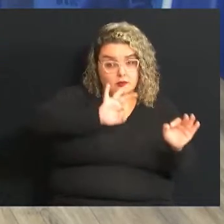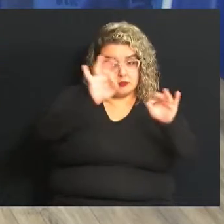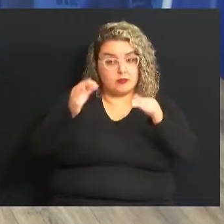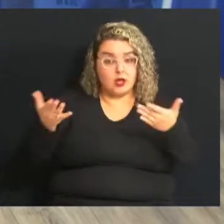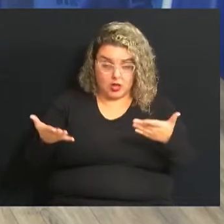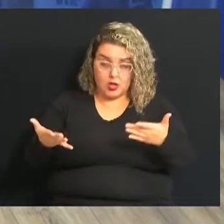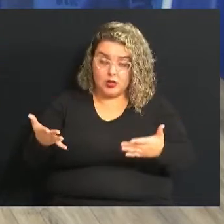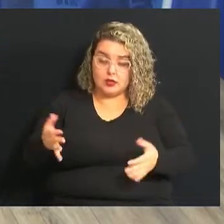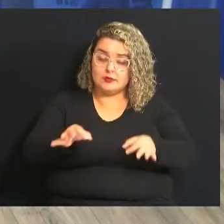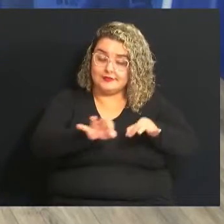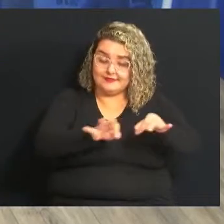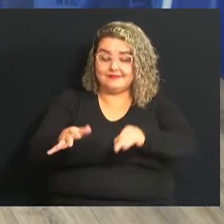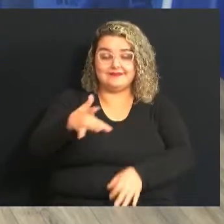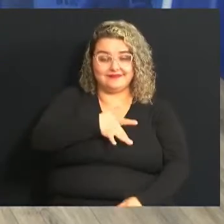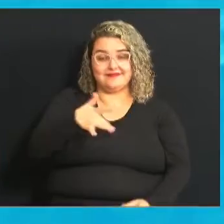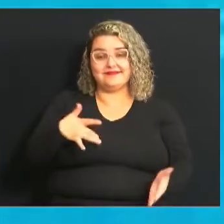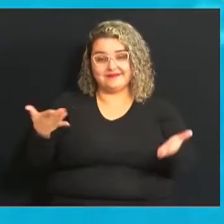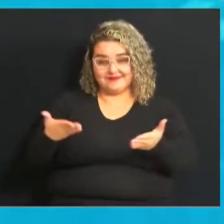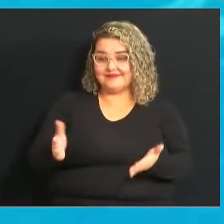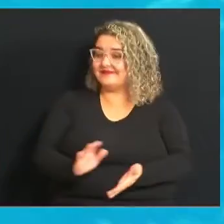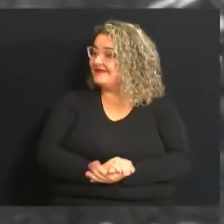quadro Saúde Agora.